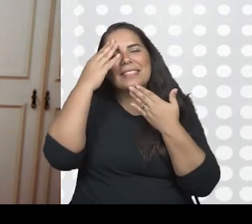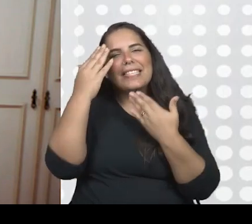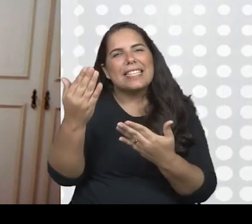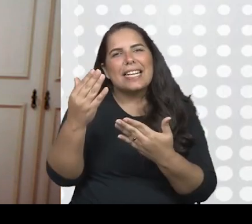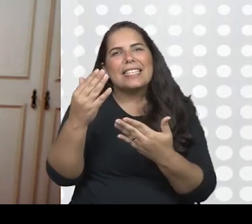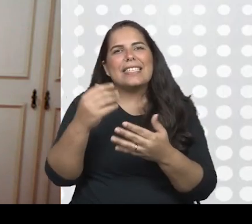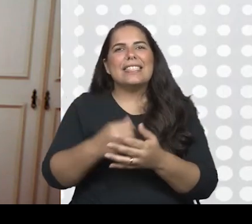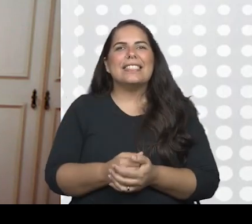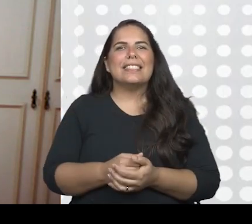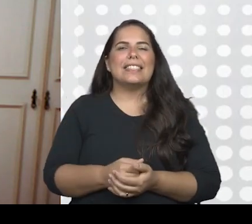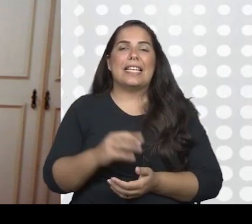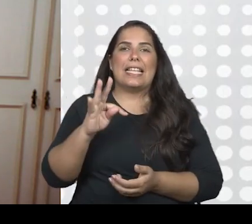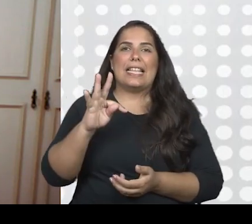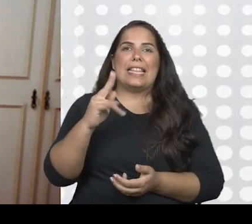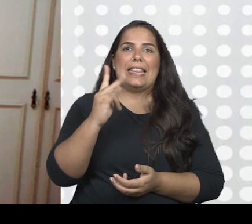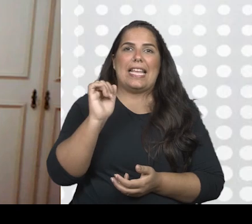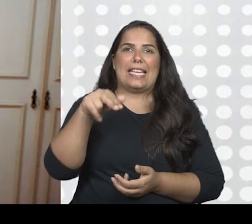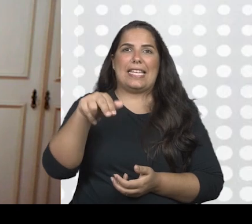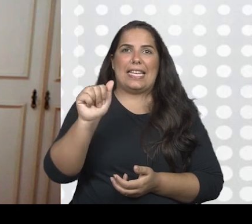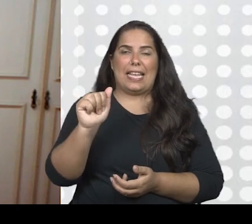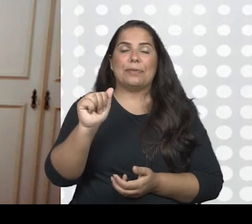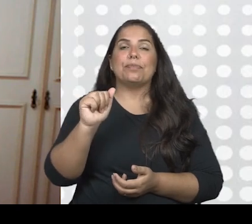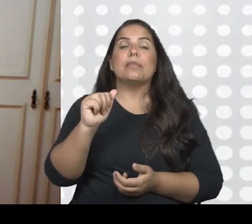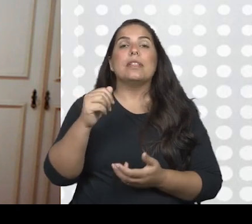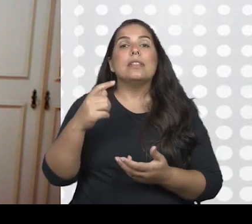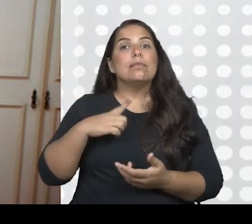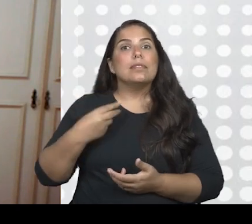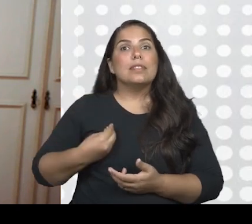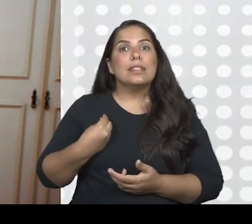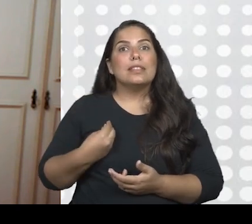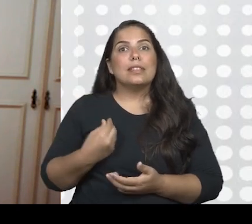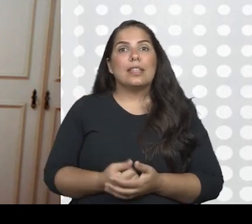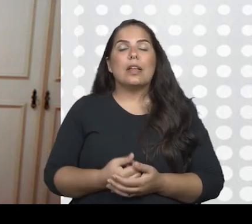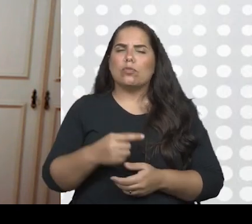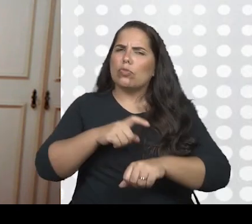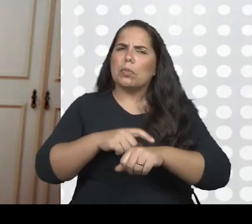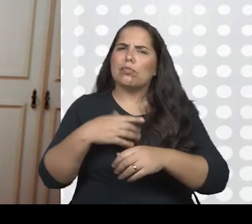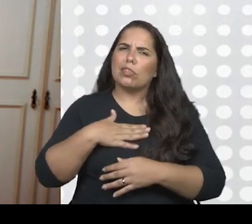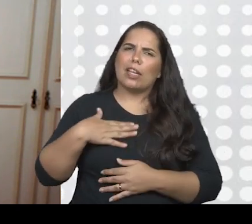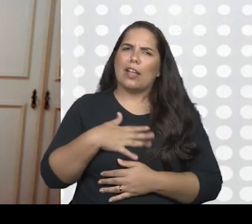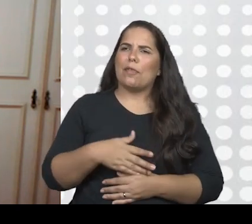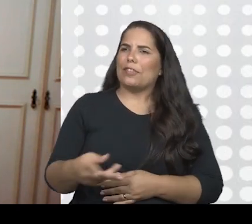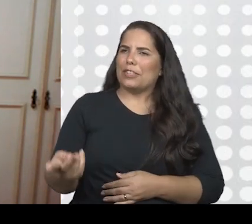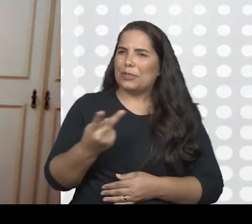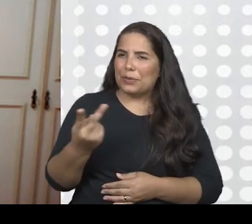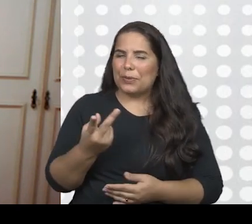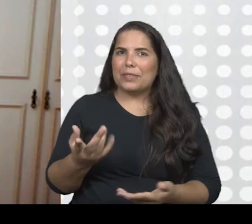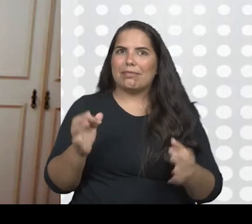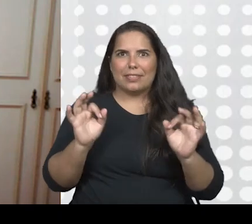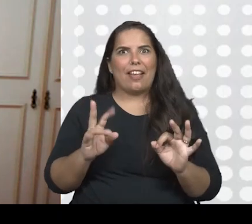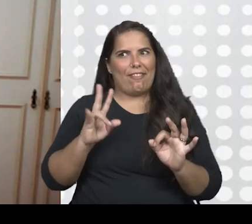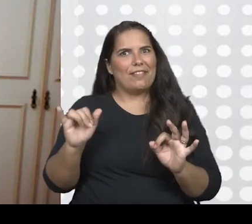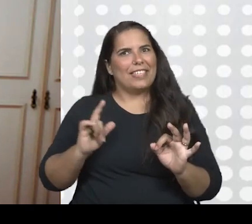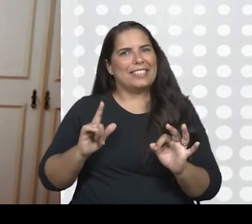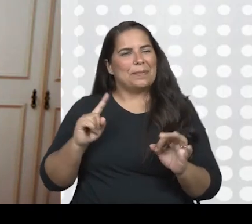obrigada, Tainá, por estar conosco nesta atividade e que seja um momento muito agradável para vocês, como estamos certos de